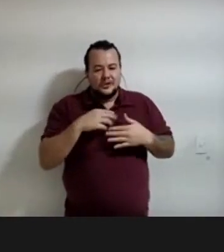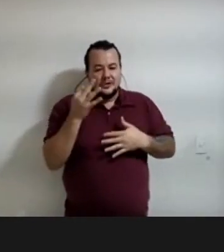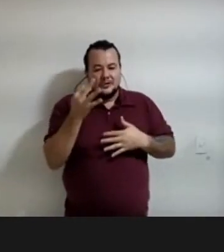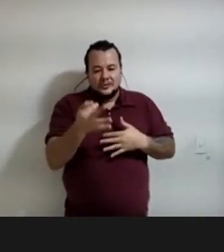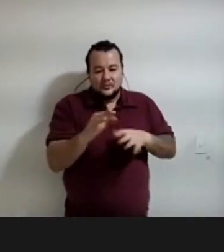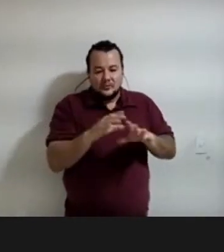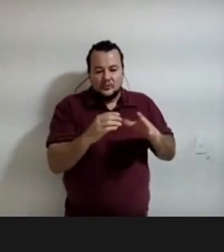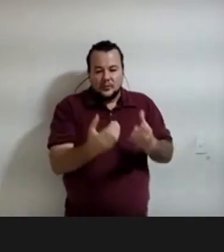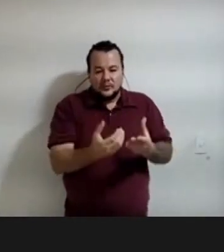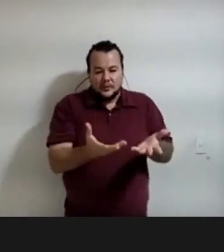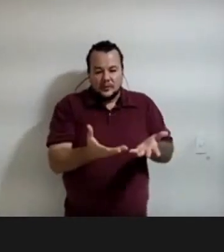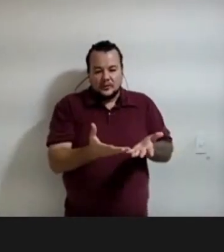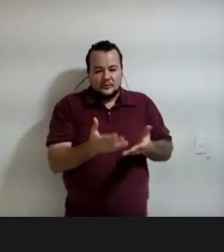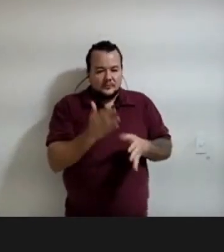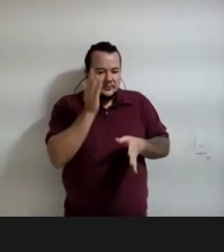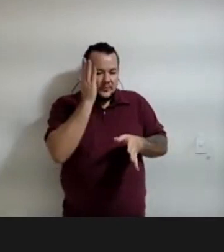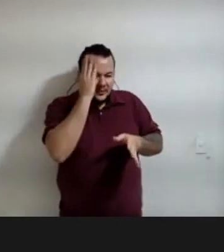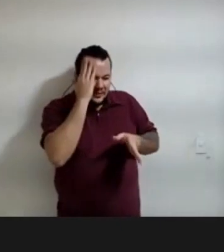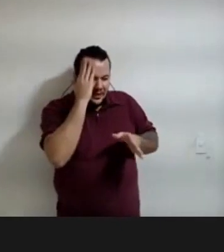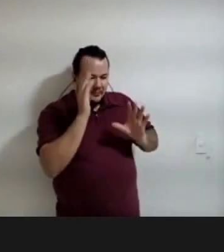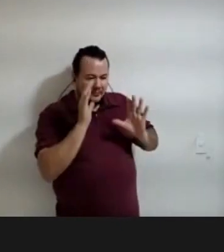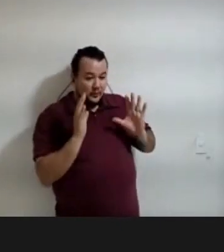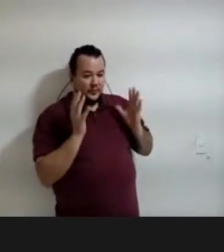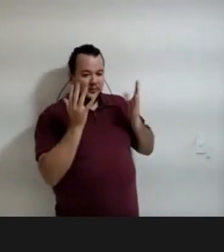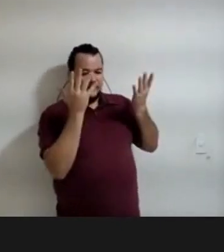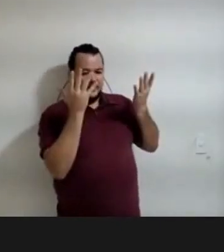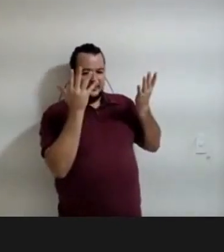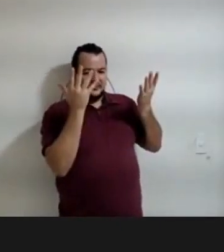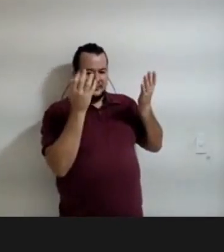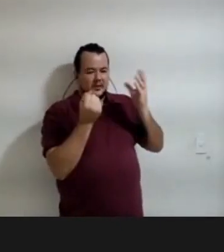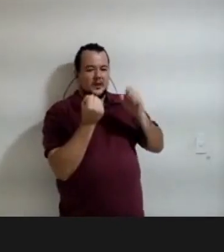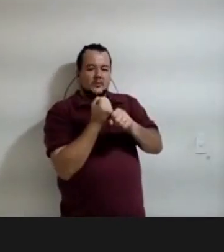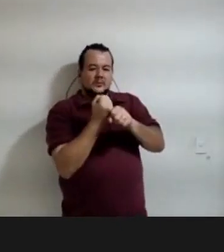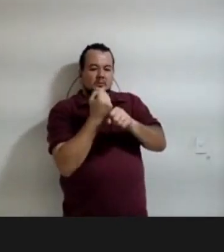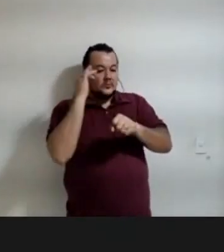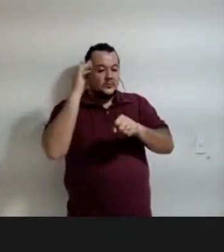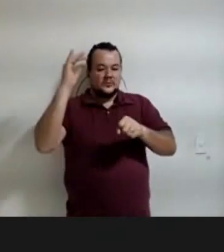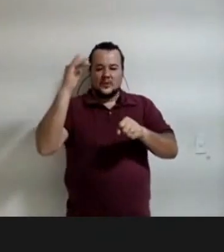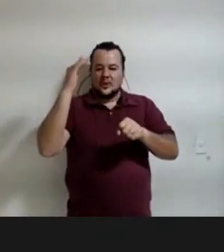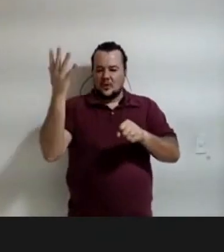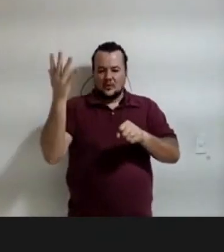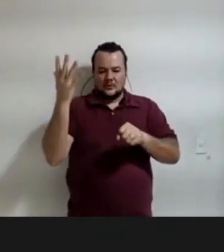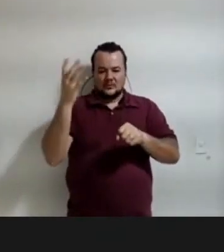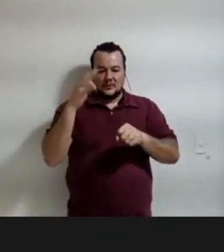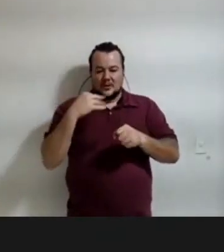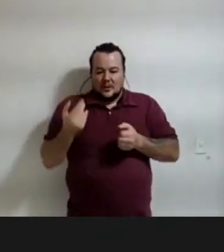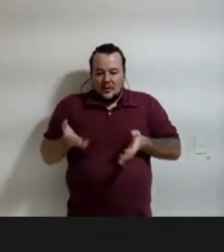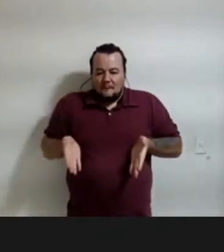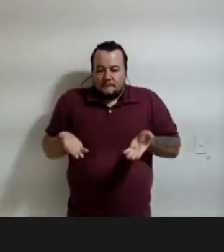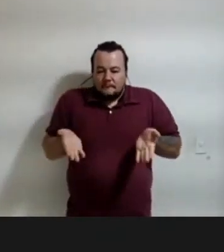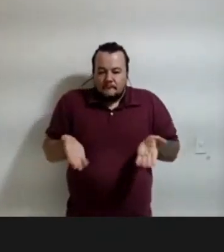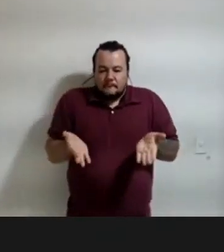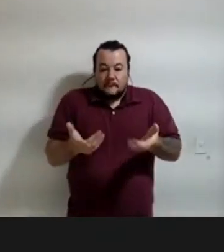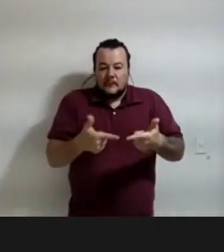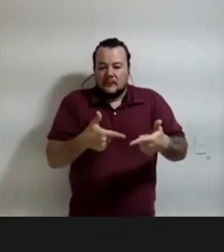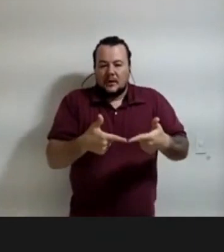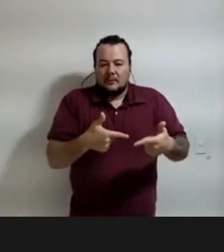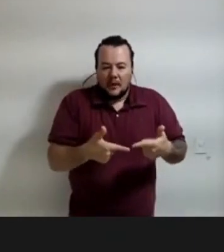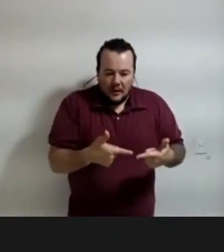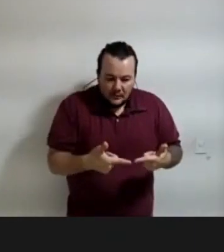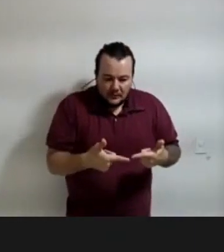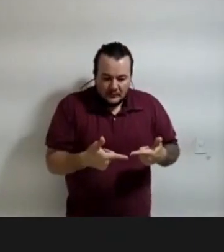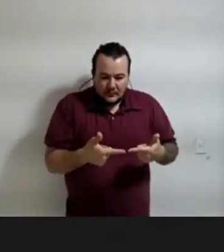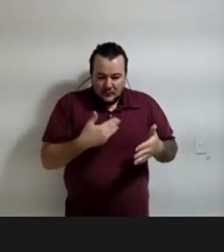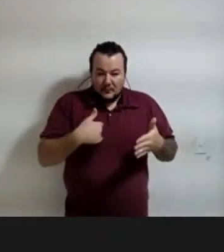evento, ele é feito de sonhos, de imaginação, e são eles que impulsionam o nosso trabalho. O nosso sonho